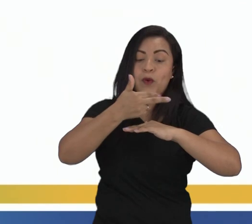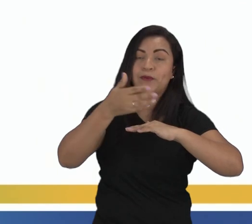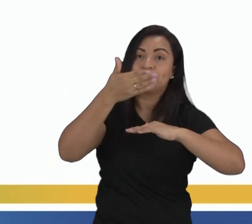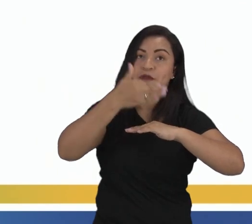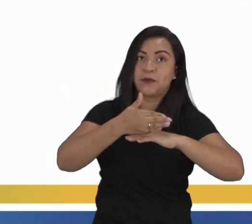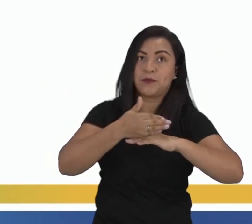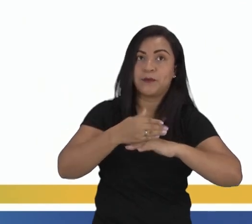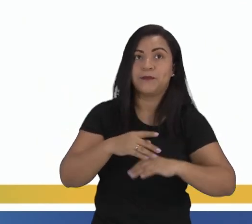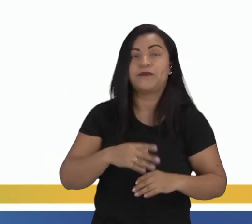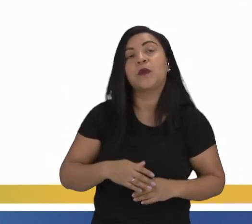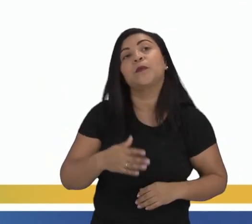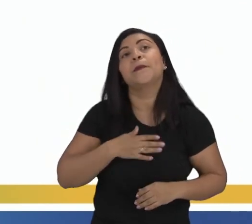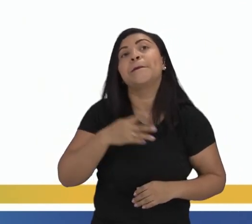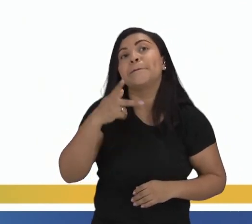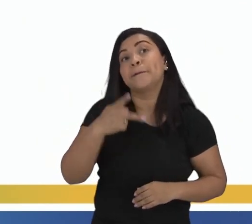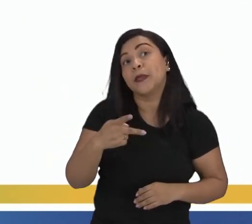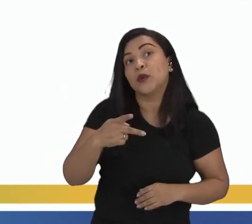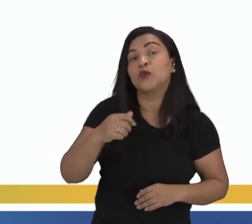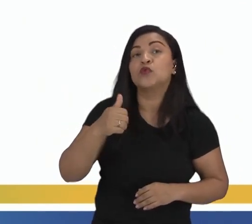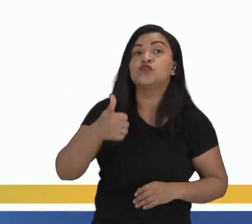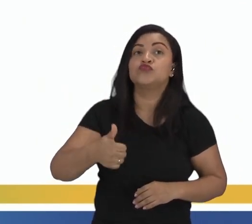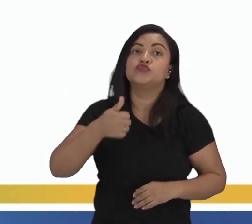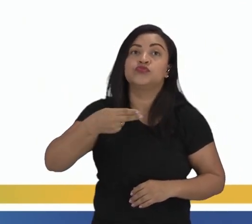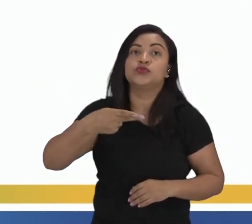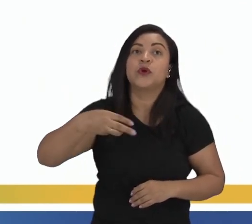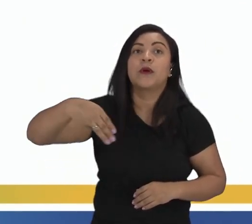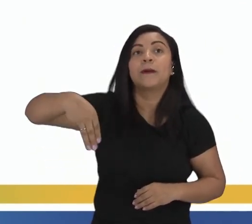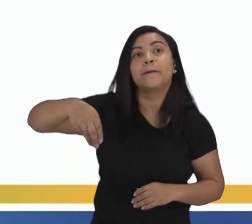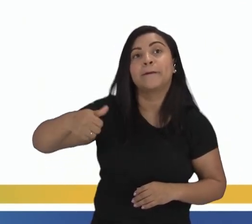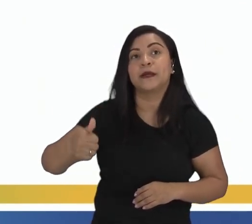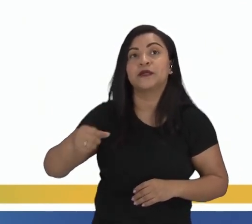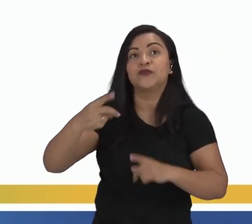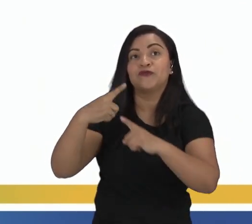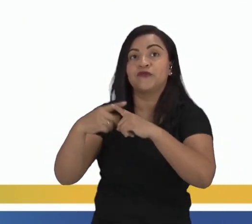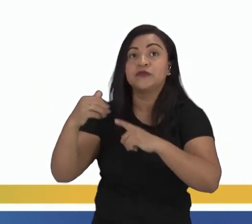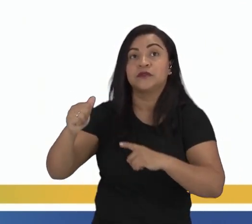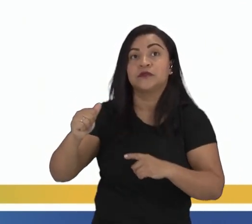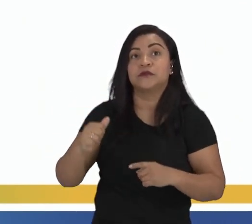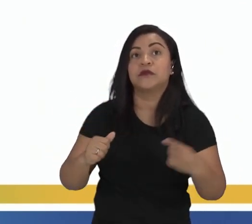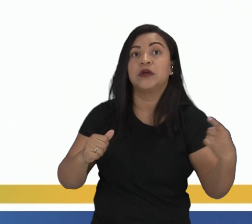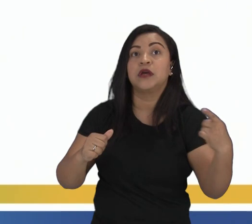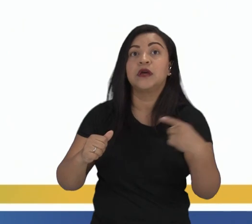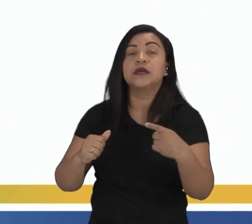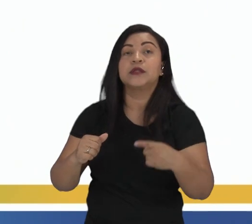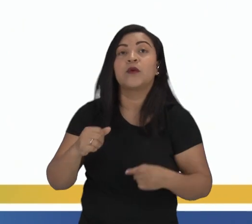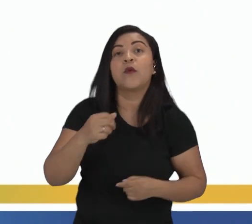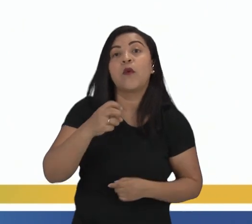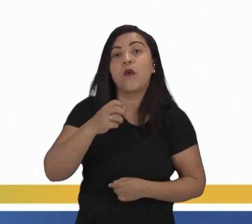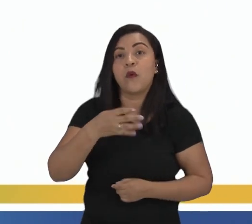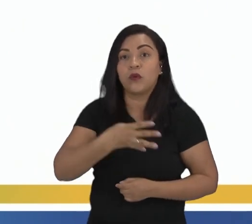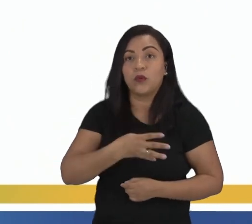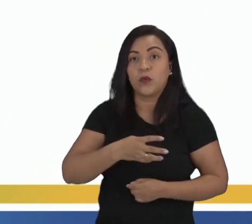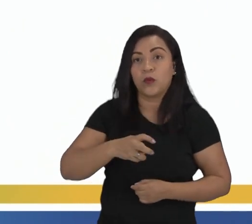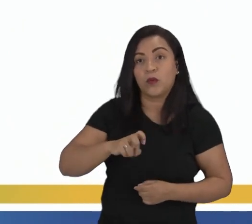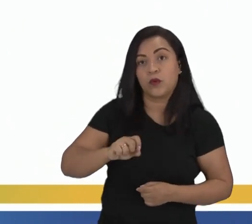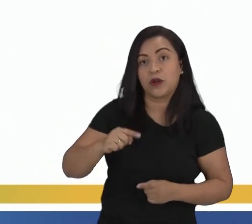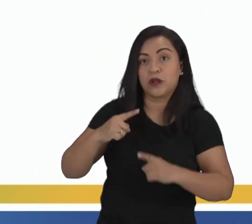para P1, né, massa vezes aceleração, nós temos aí 45 vezes 10,